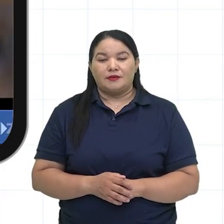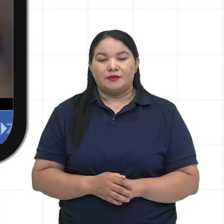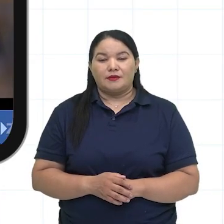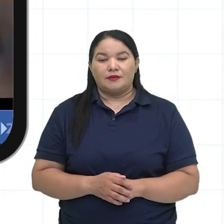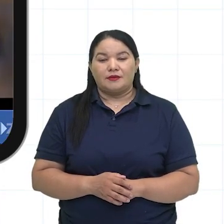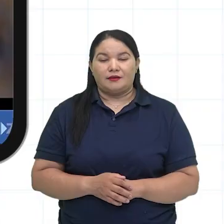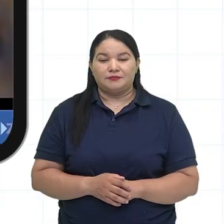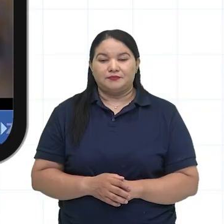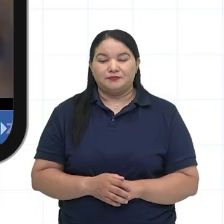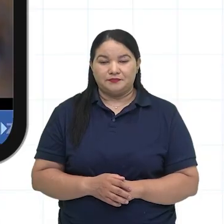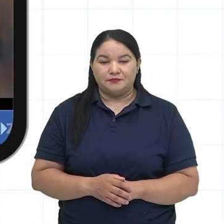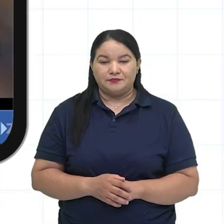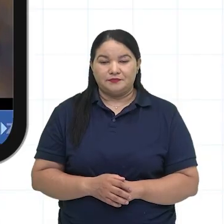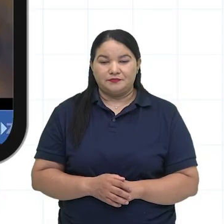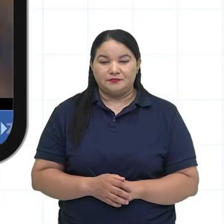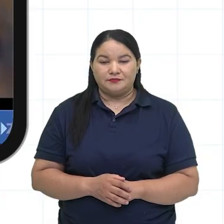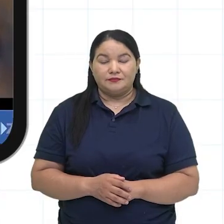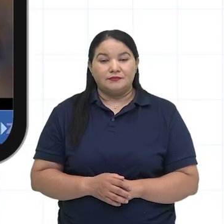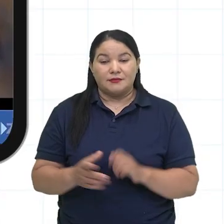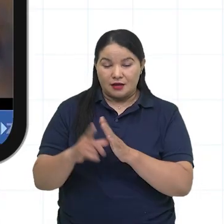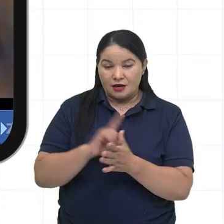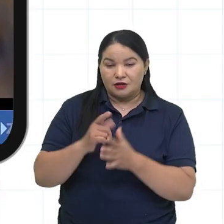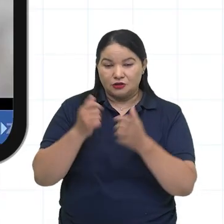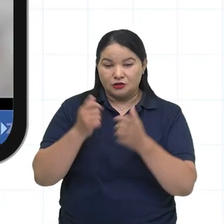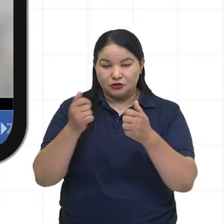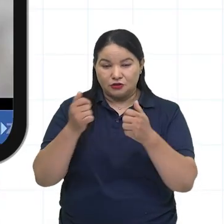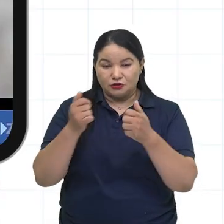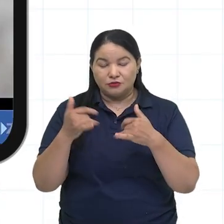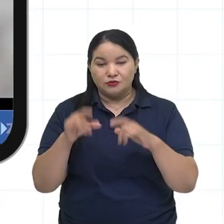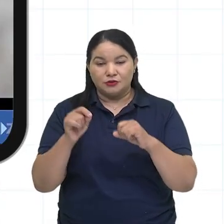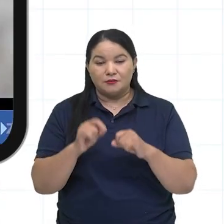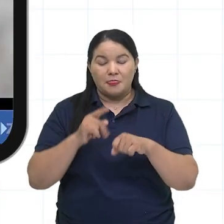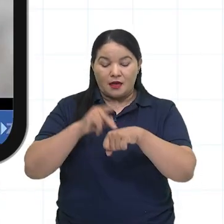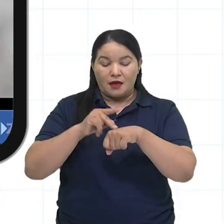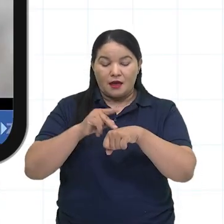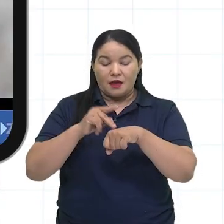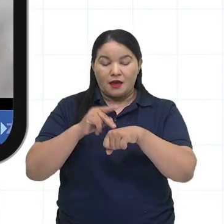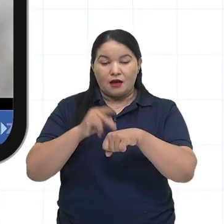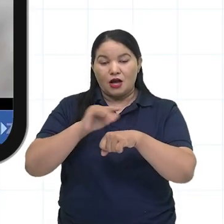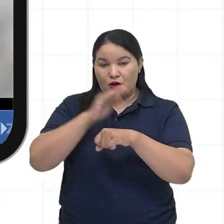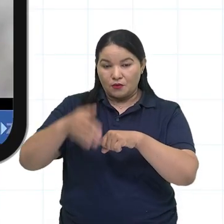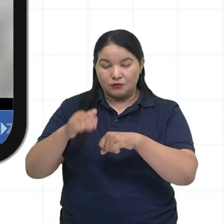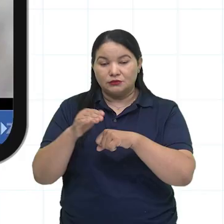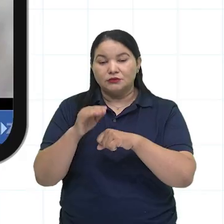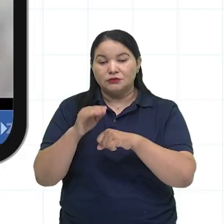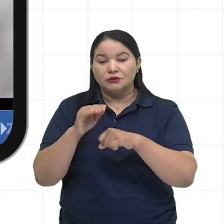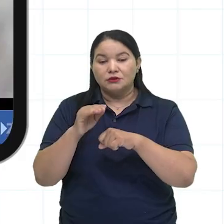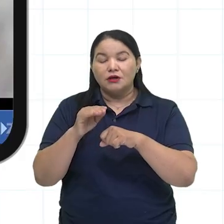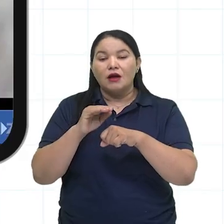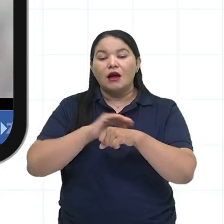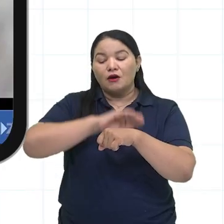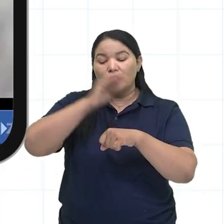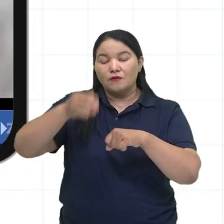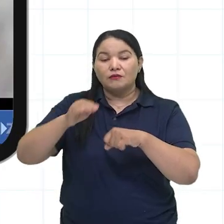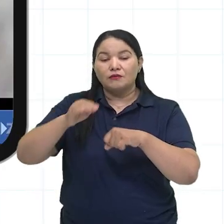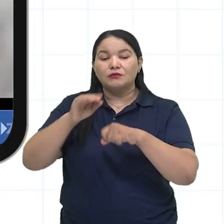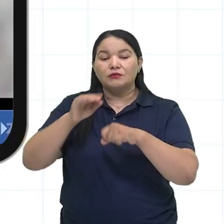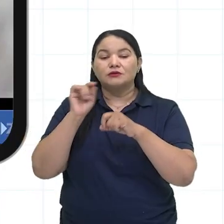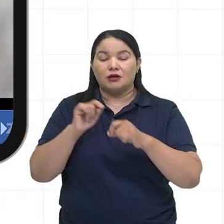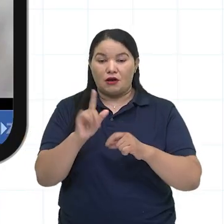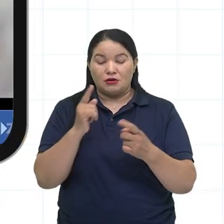na nossa primeira animação, as rochas ígneas, certo? E aí, ó, vejam aí que as